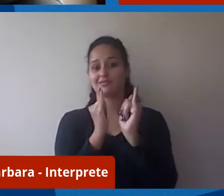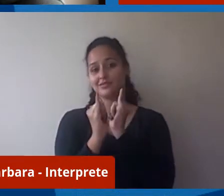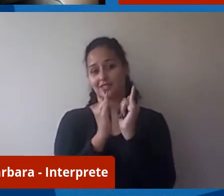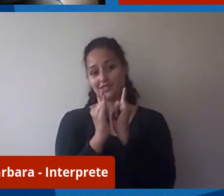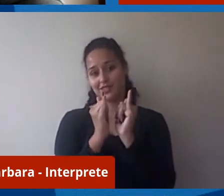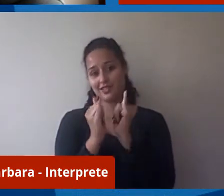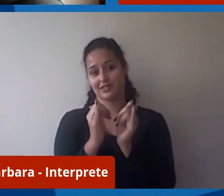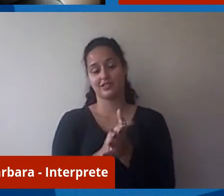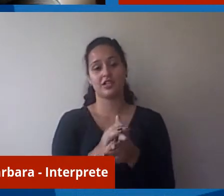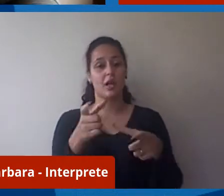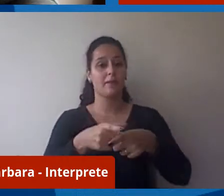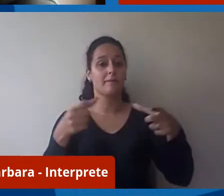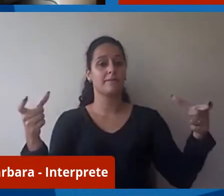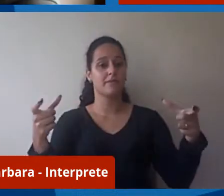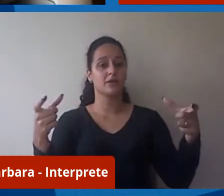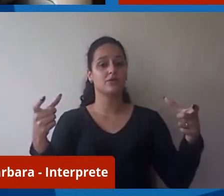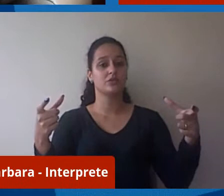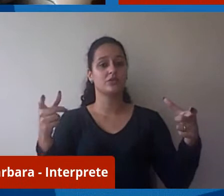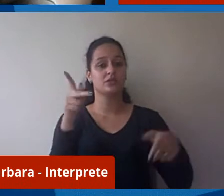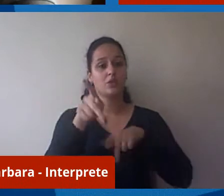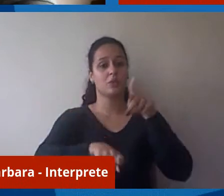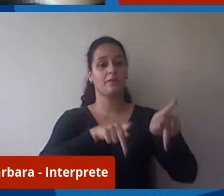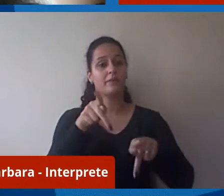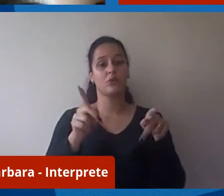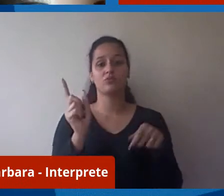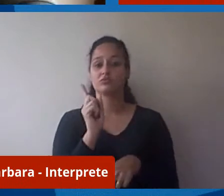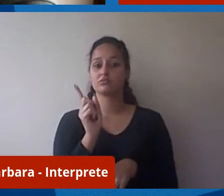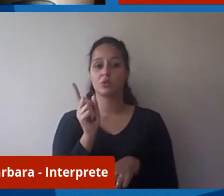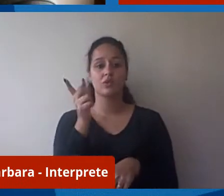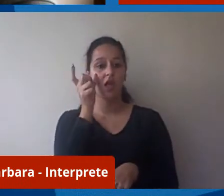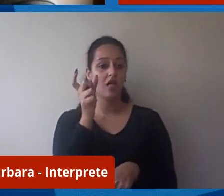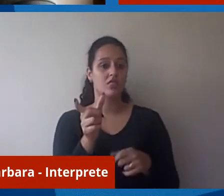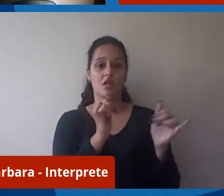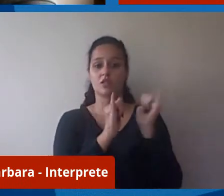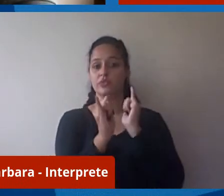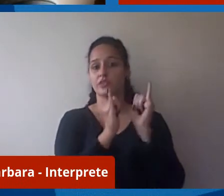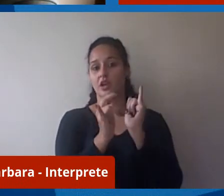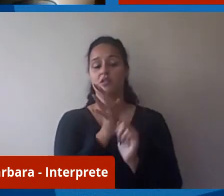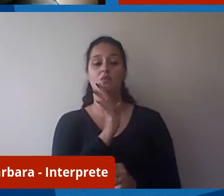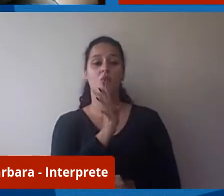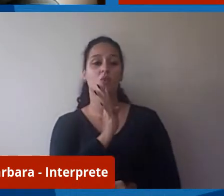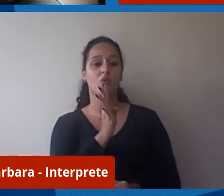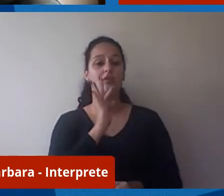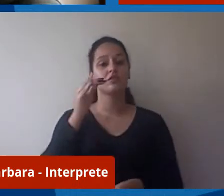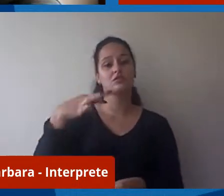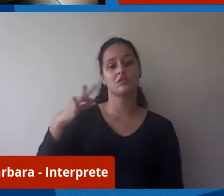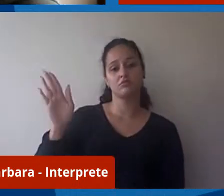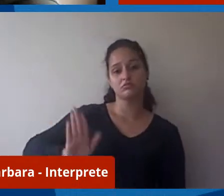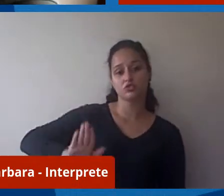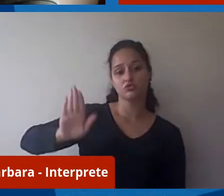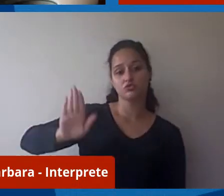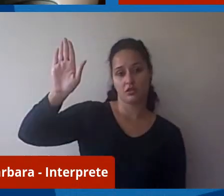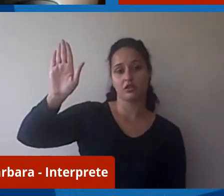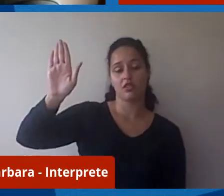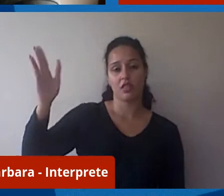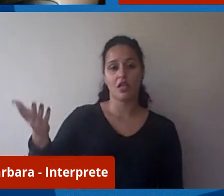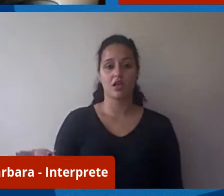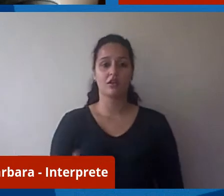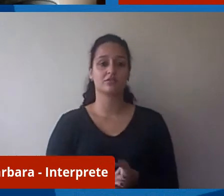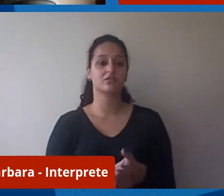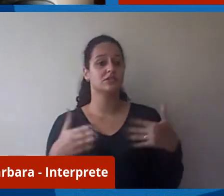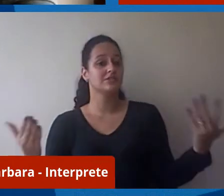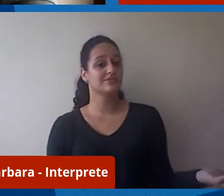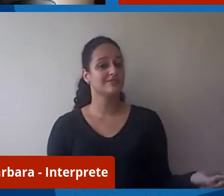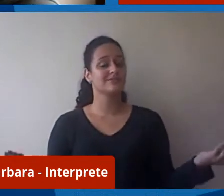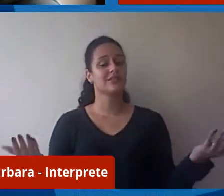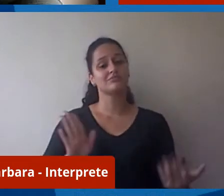ligada na internet para poder conhecer os candidatos, candidatos novos, sobretudo, né? Então, favorece os candidatos tradicionais.